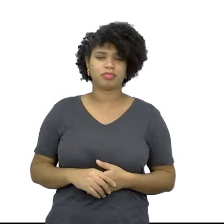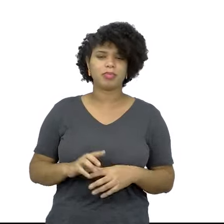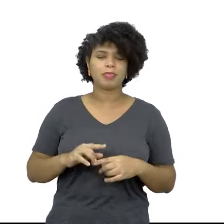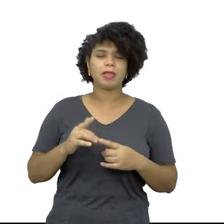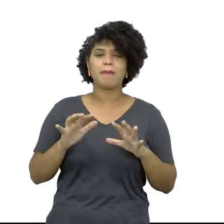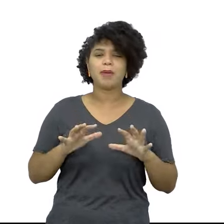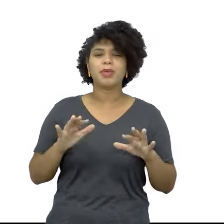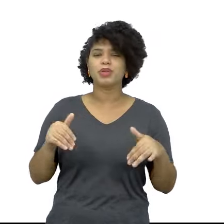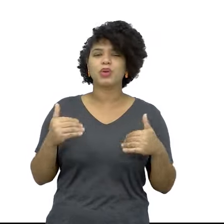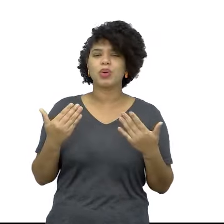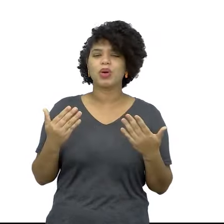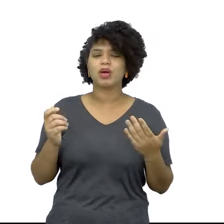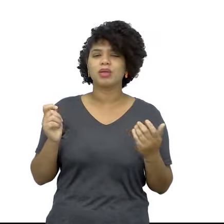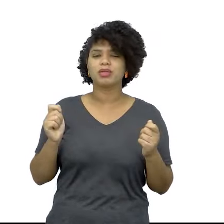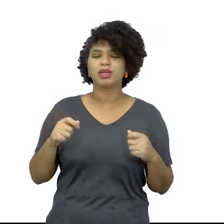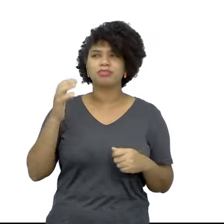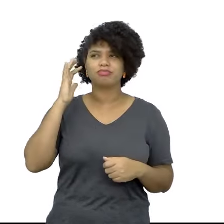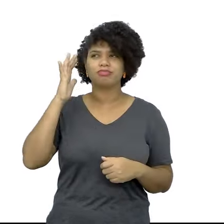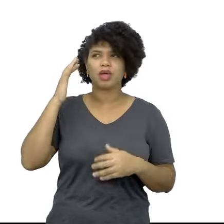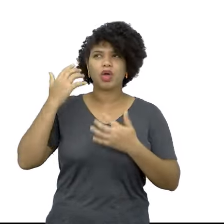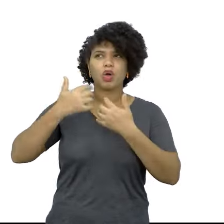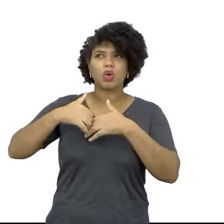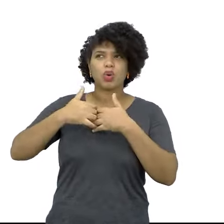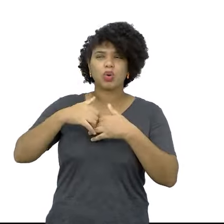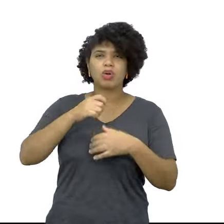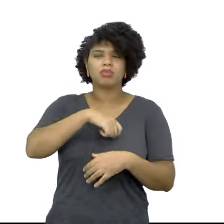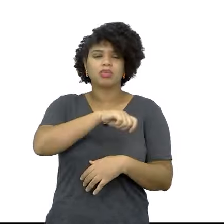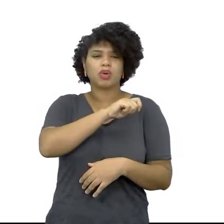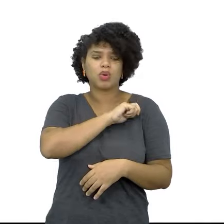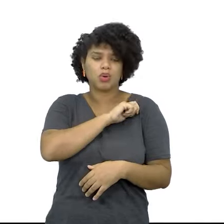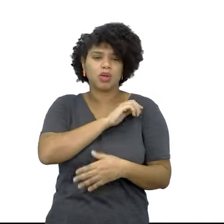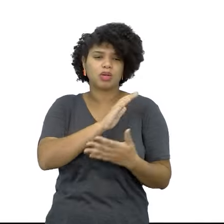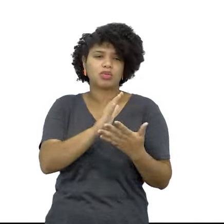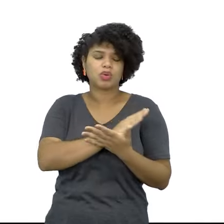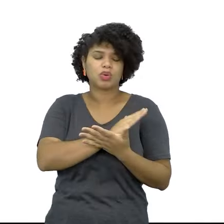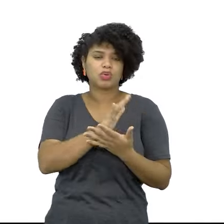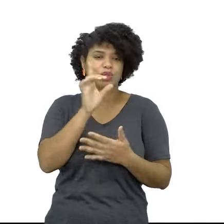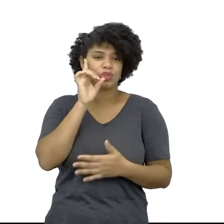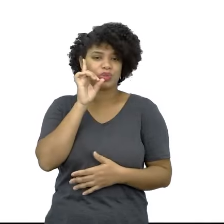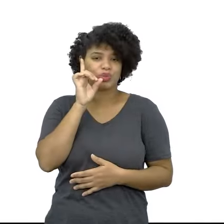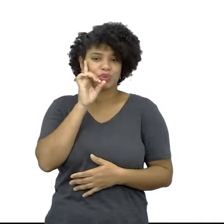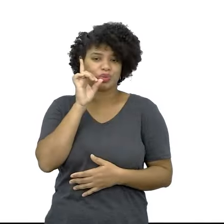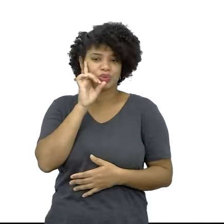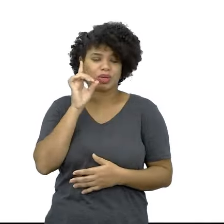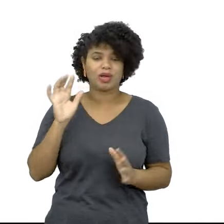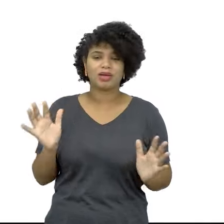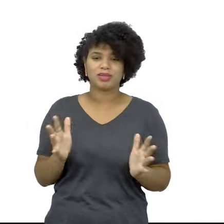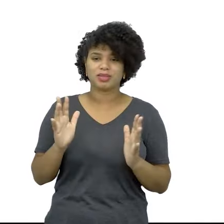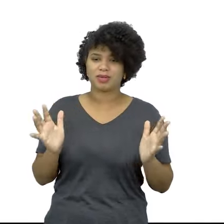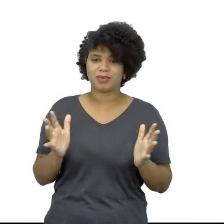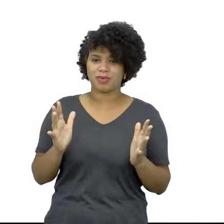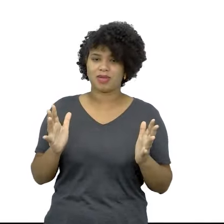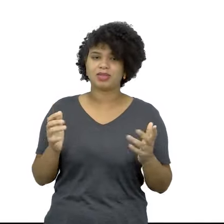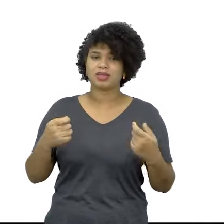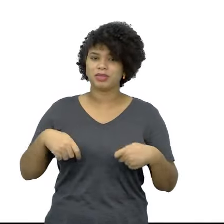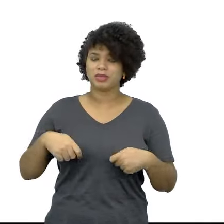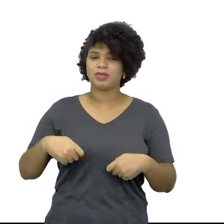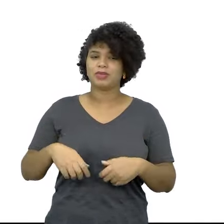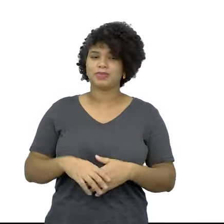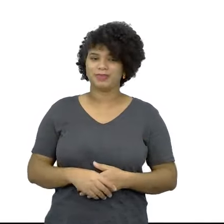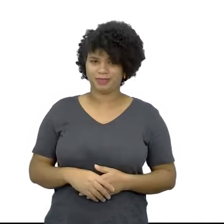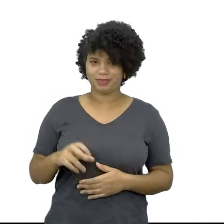posso possibilitar essas reflexões para os estudantes, eu posso trazer situações que vão contribuir com essa necessidade,